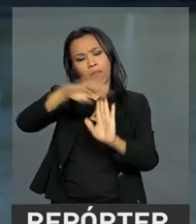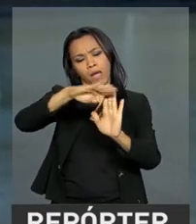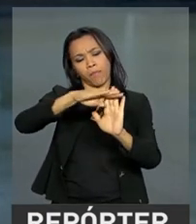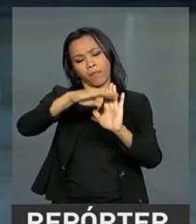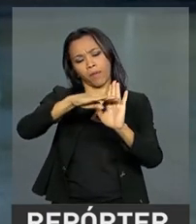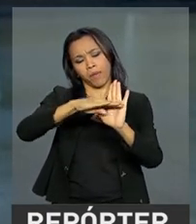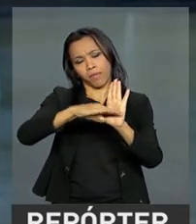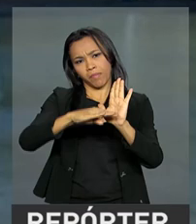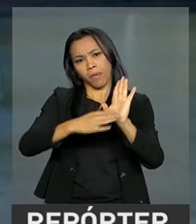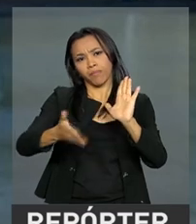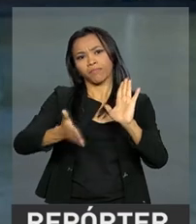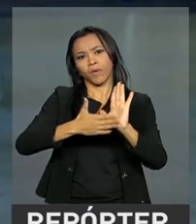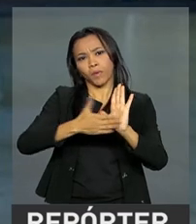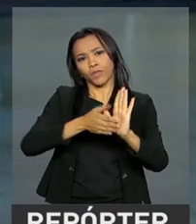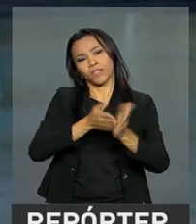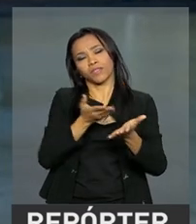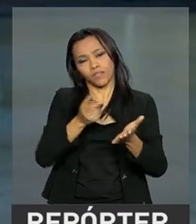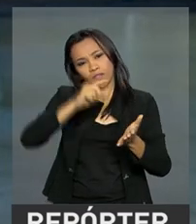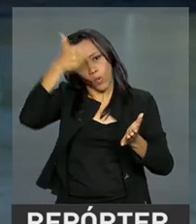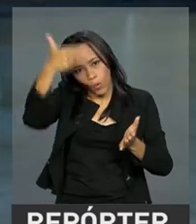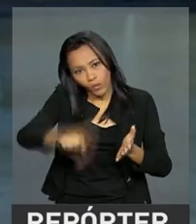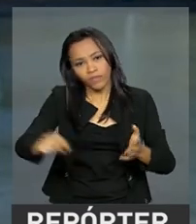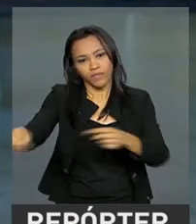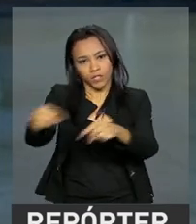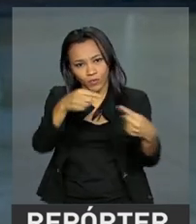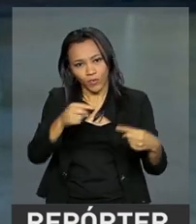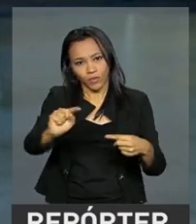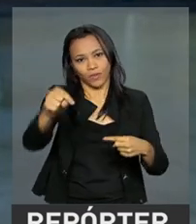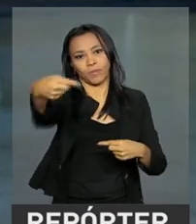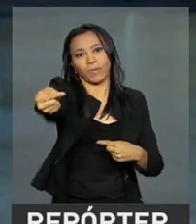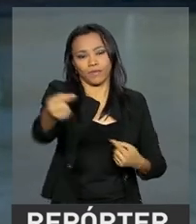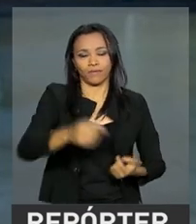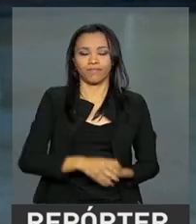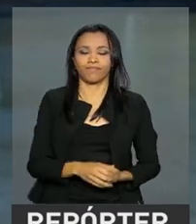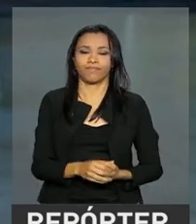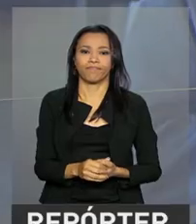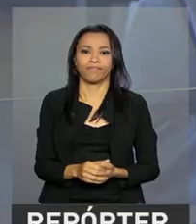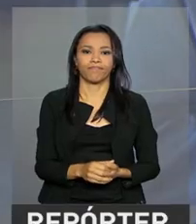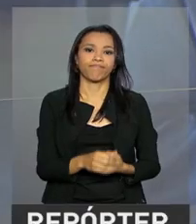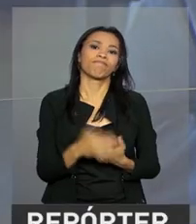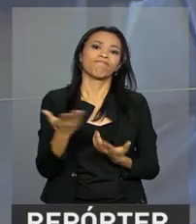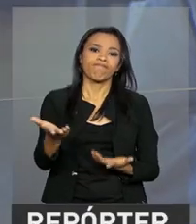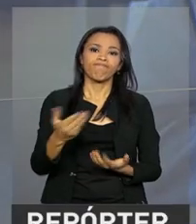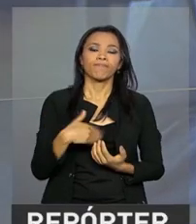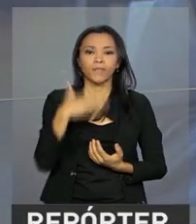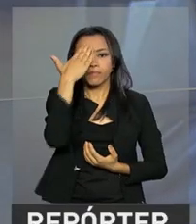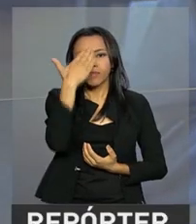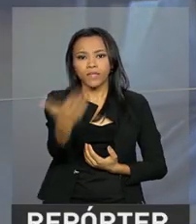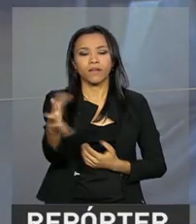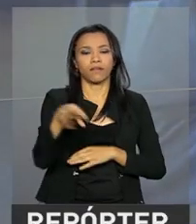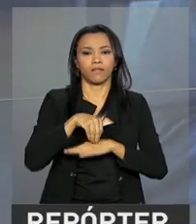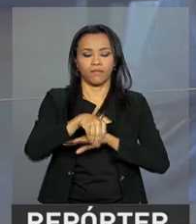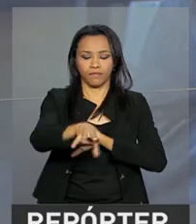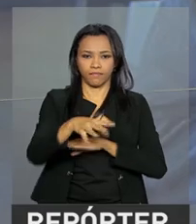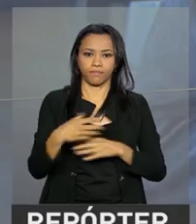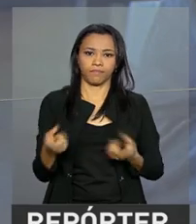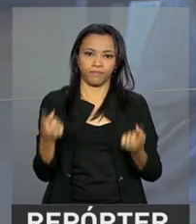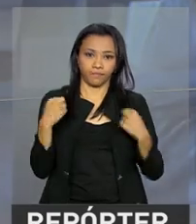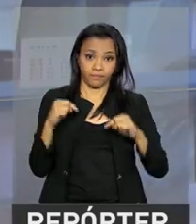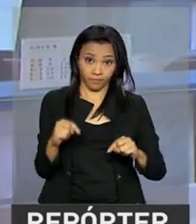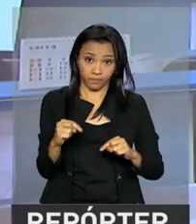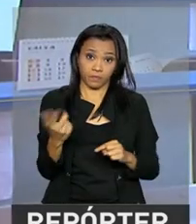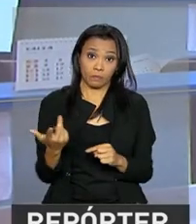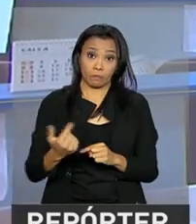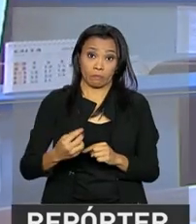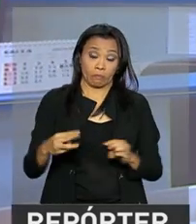eh serem discutidas novamente posteriormente Leandro volto com você to João Pedro Obrigado pelas suas informações e